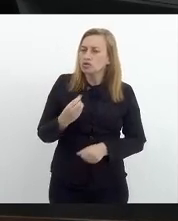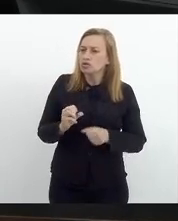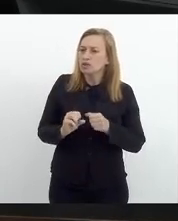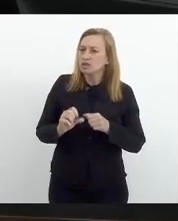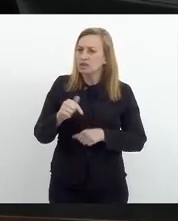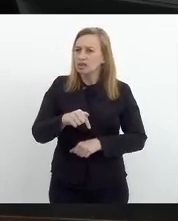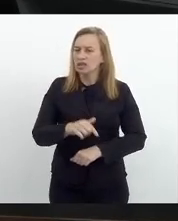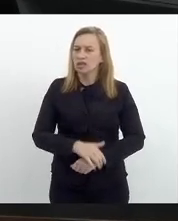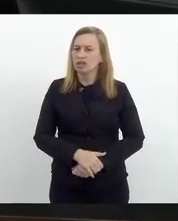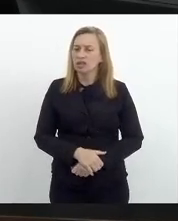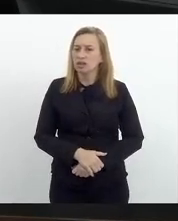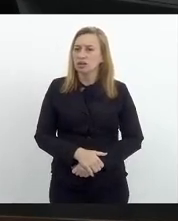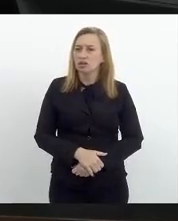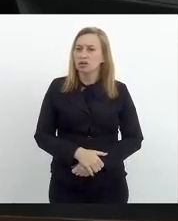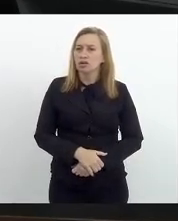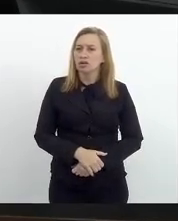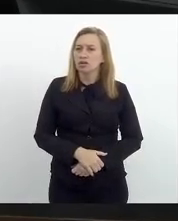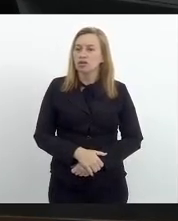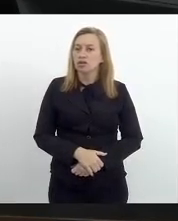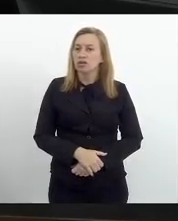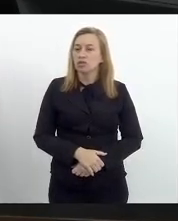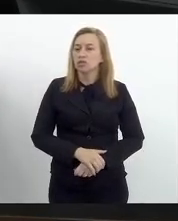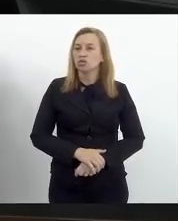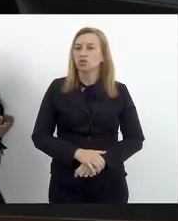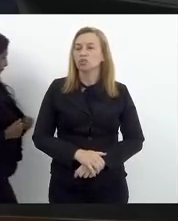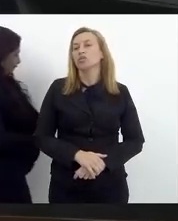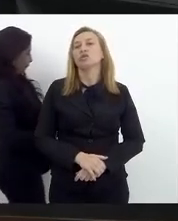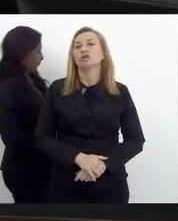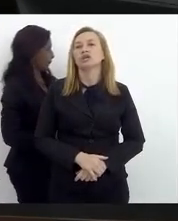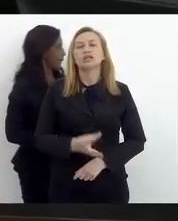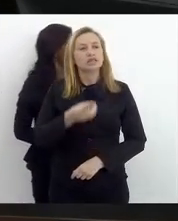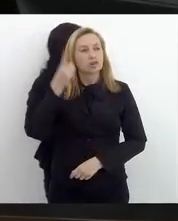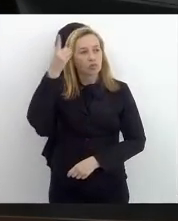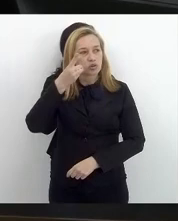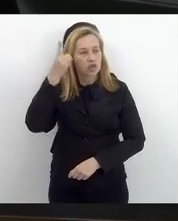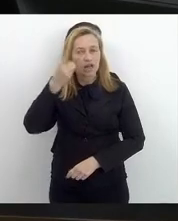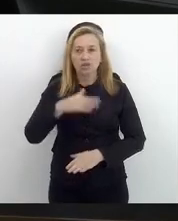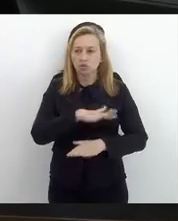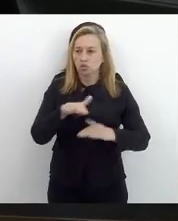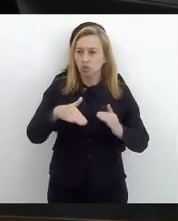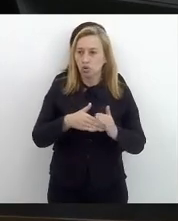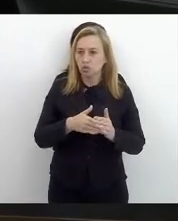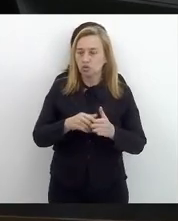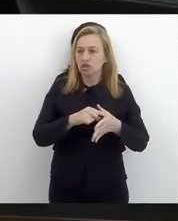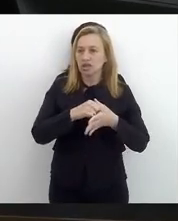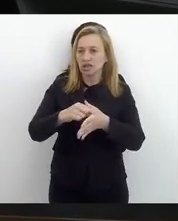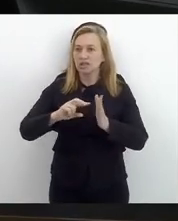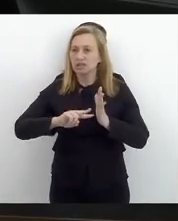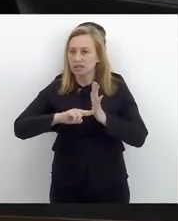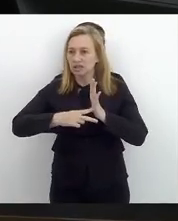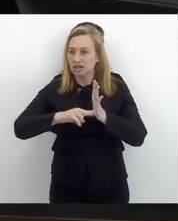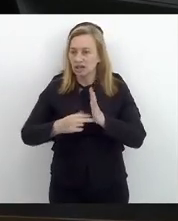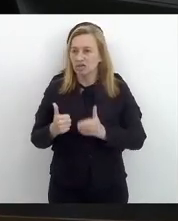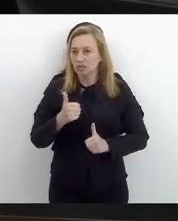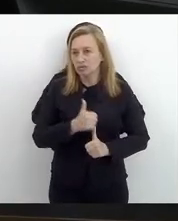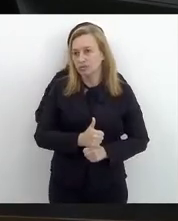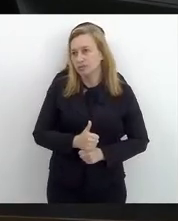e fala que estamos no plural Deputados de dele sindicais